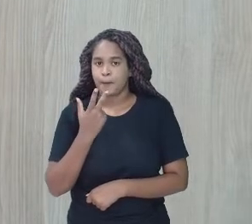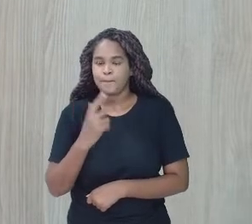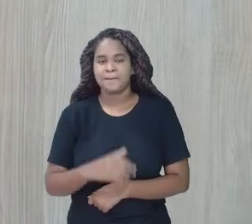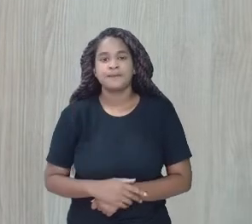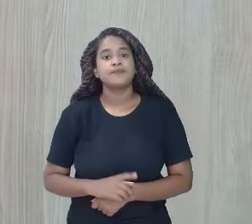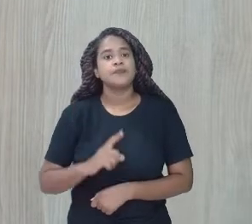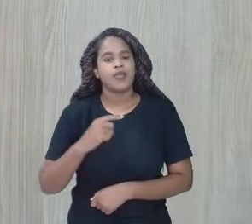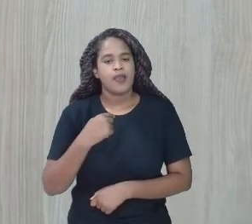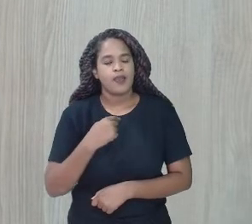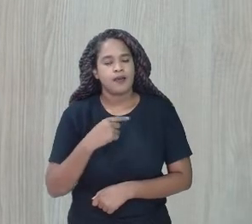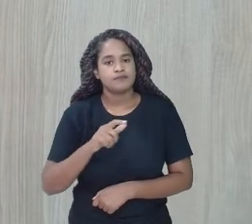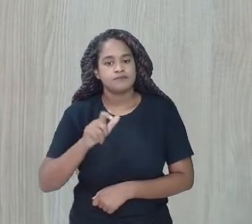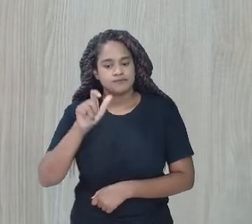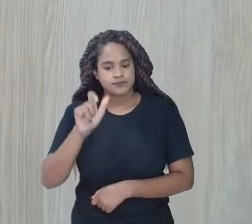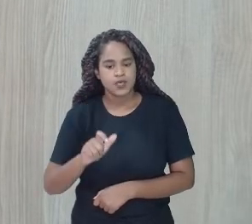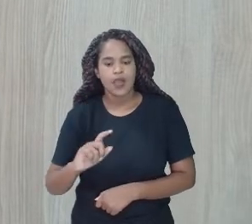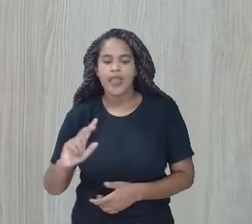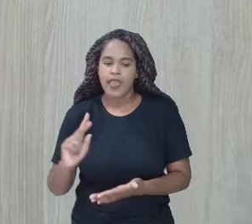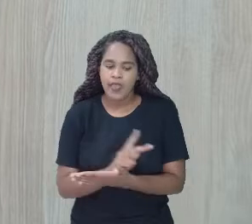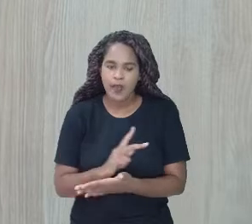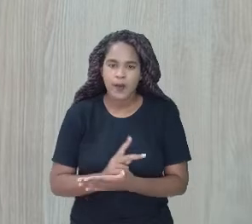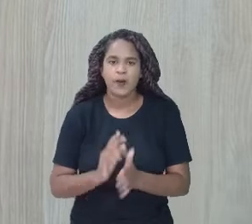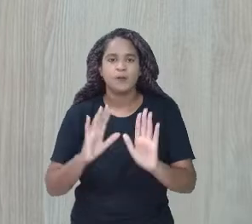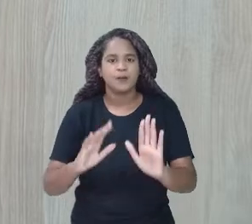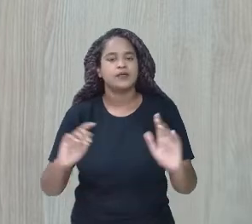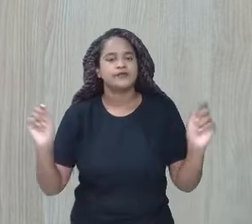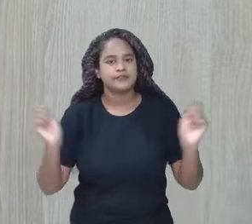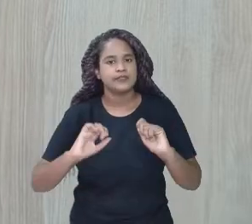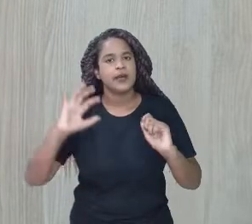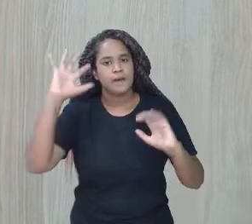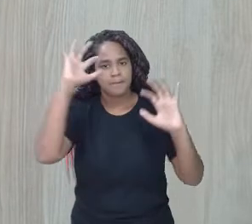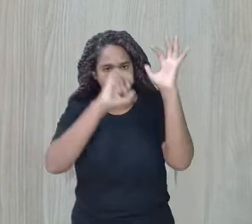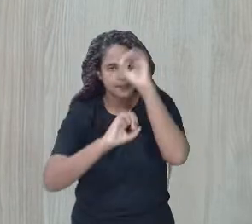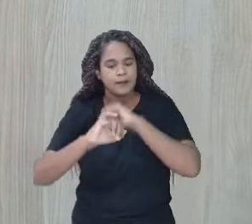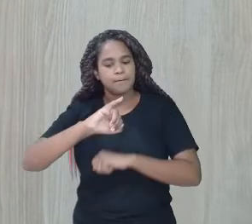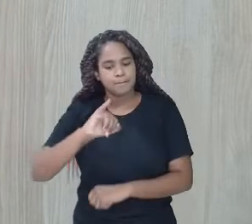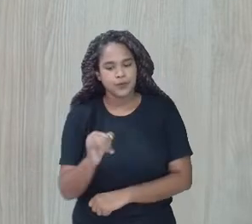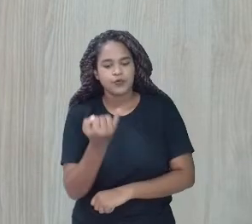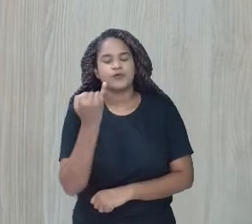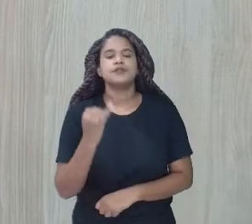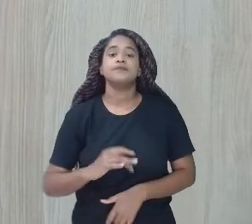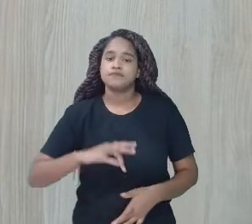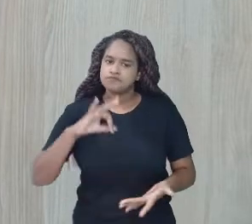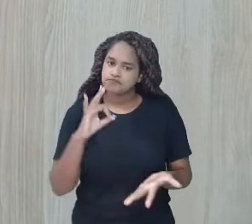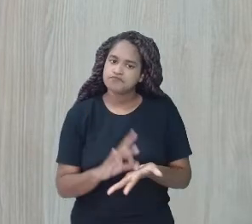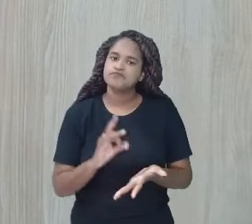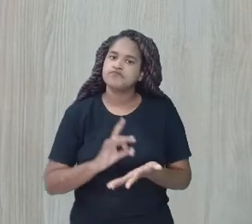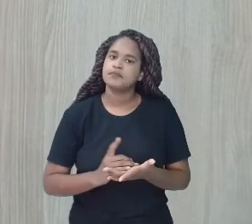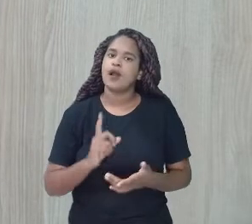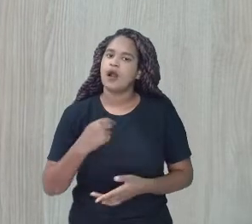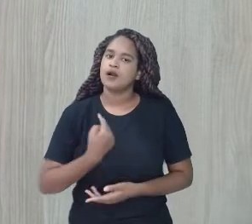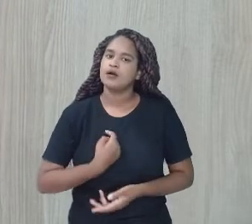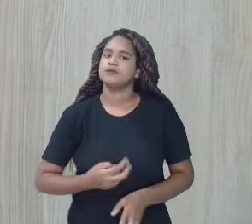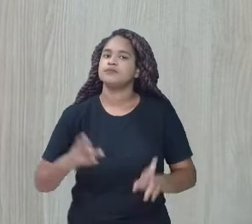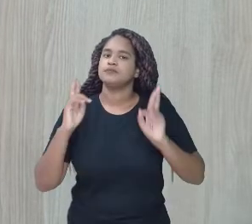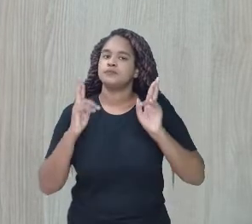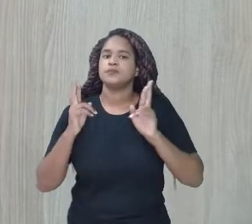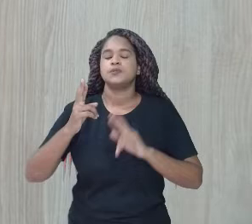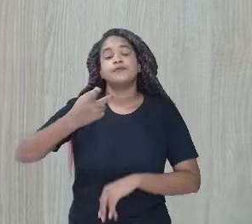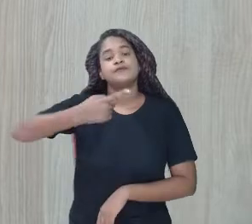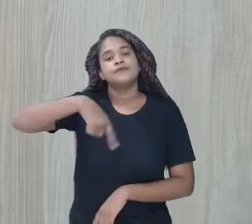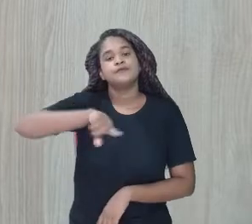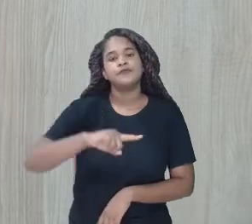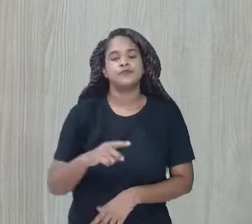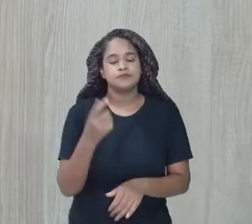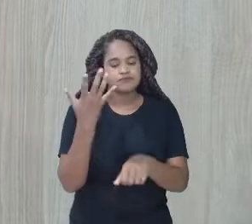ela trocando, não saiu bem, mas serve para aprendizado. Isso mesmo, é isso mesmo que a gente espera, que vocês, através